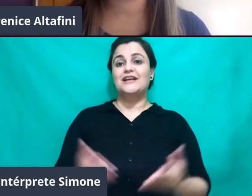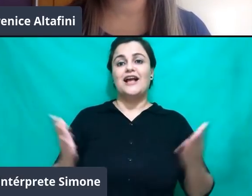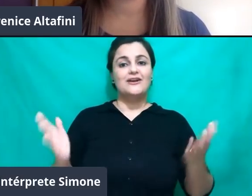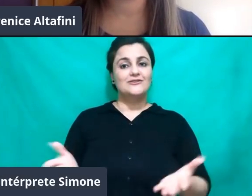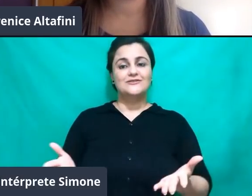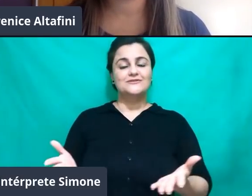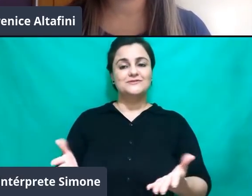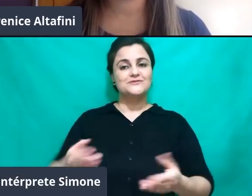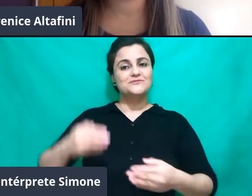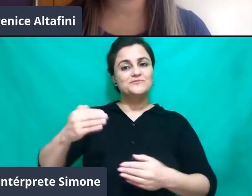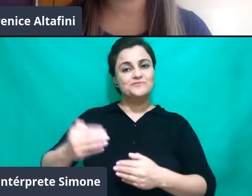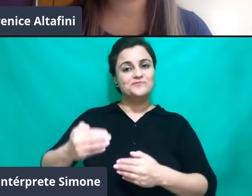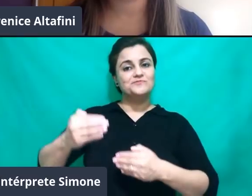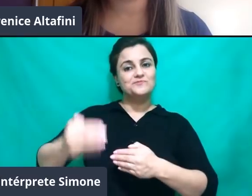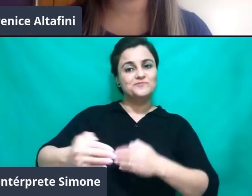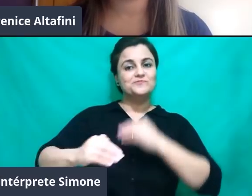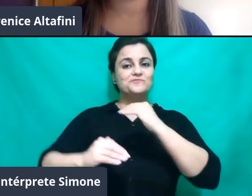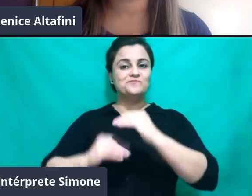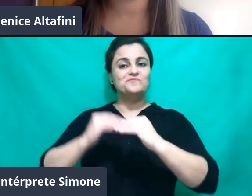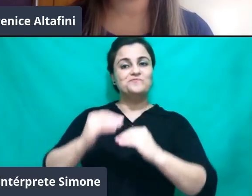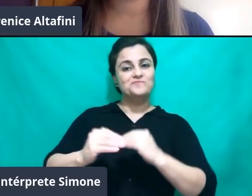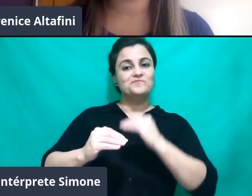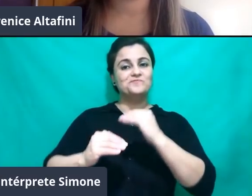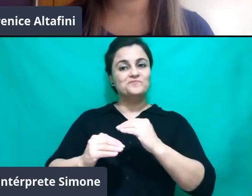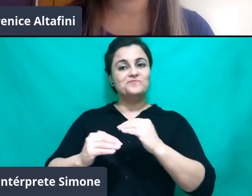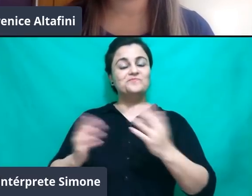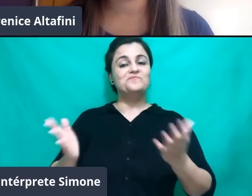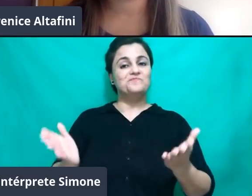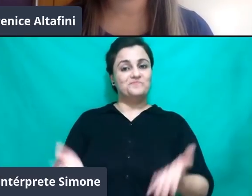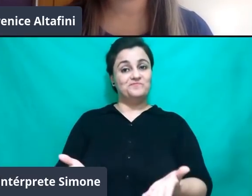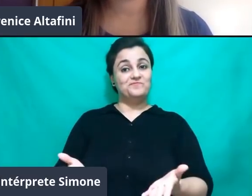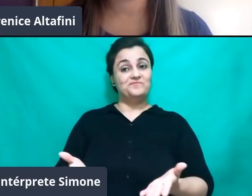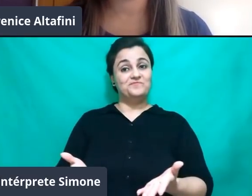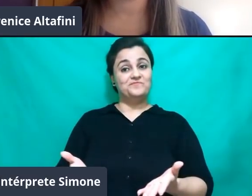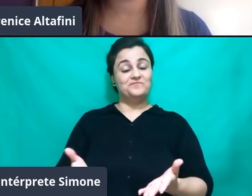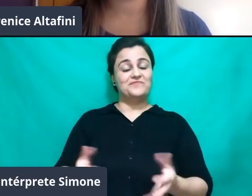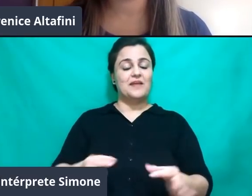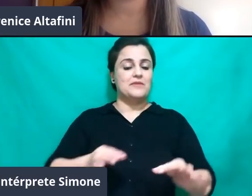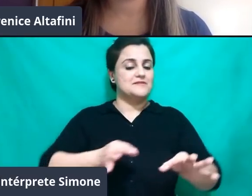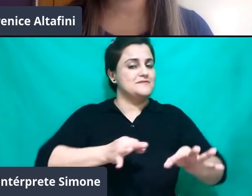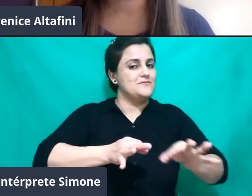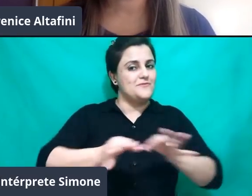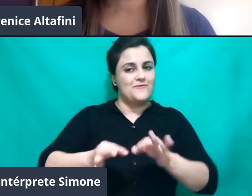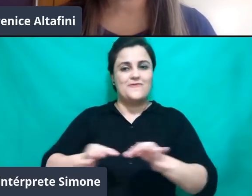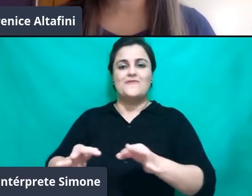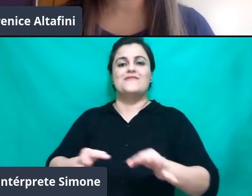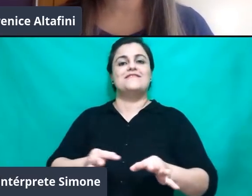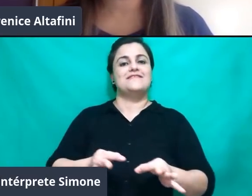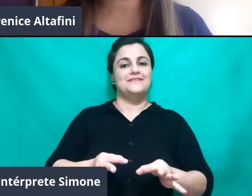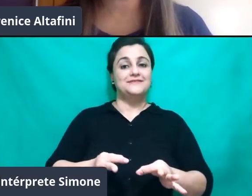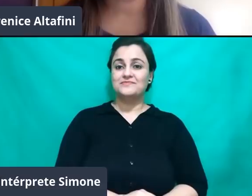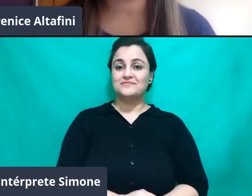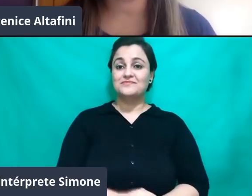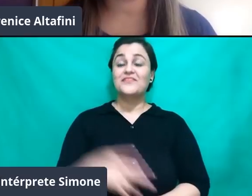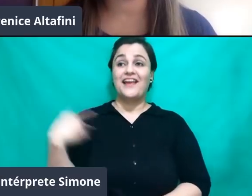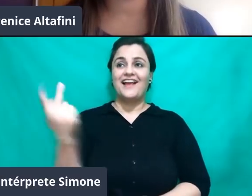uma constante, mas uma constante bem planejada. E aí, Berenice, o que nós temos mais para